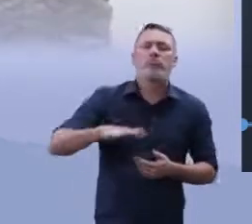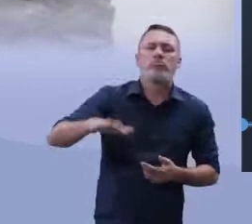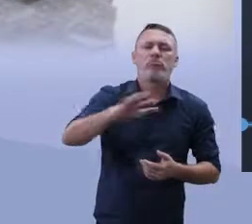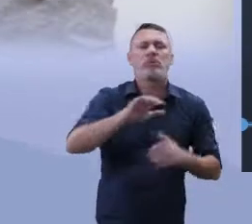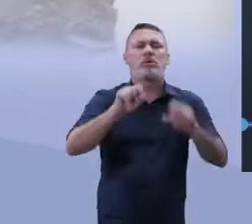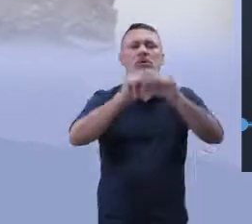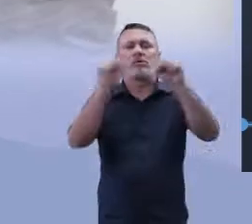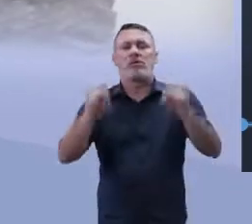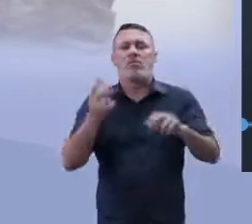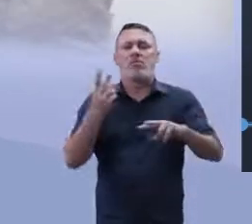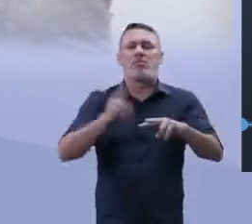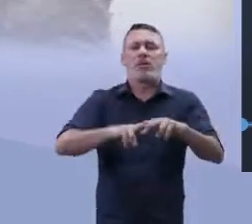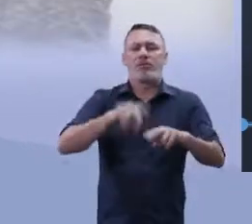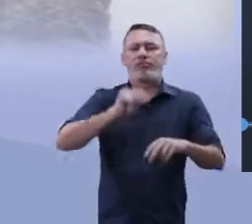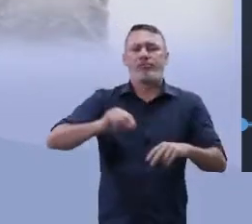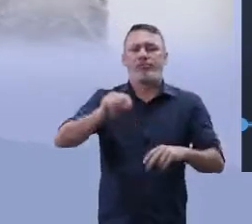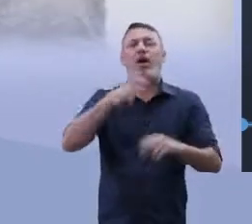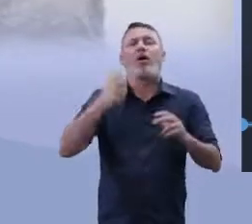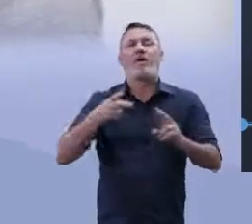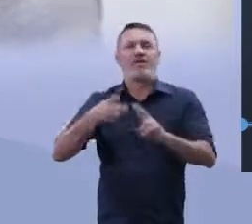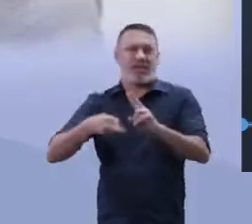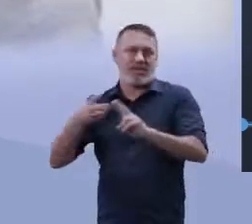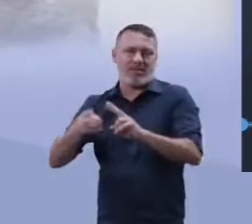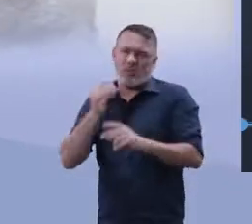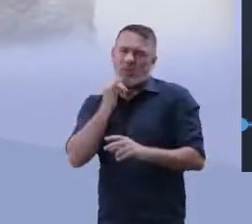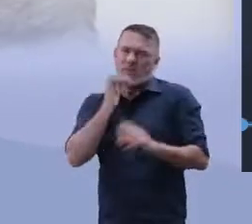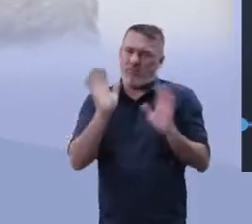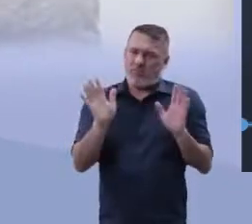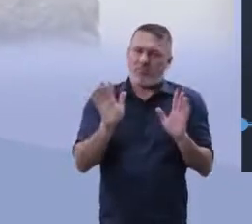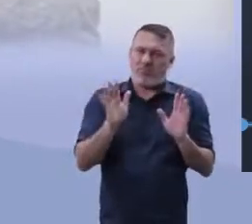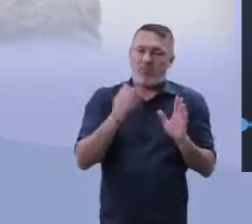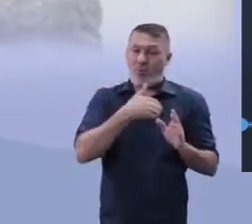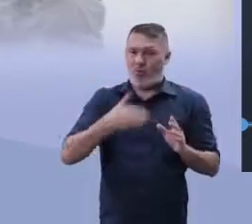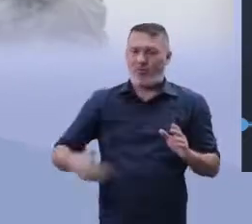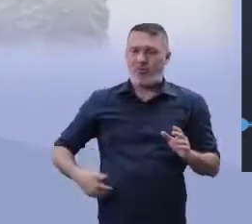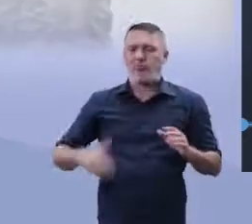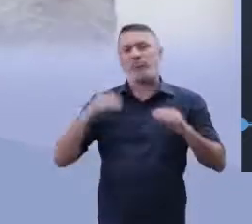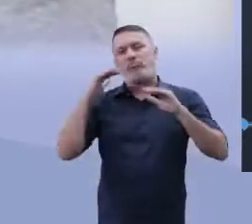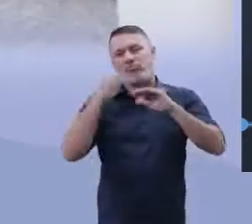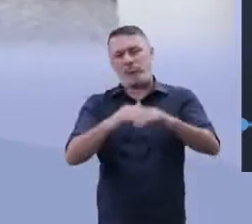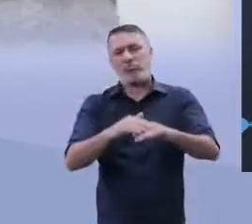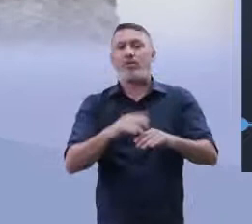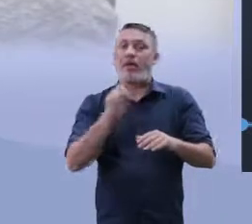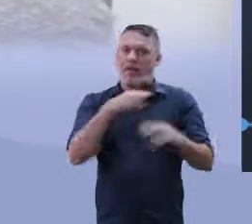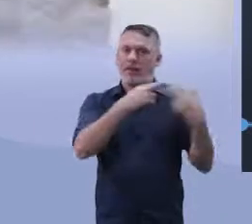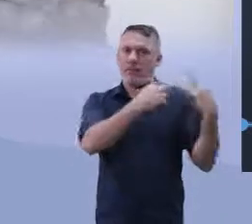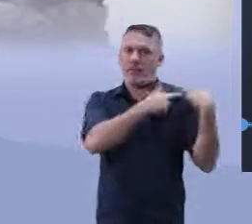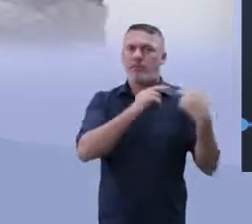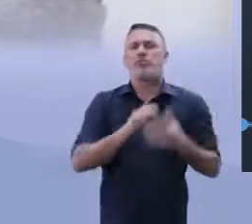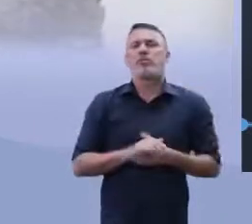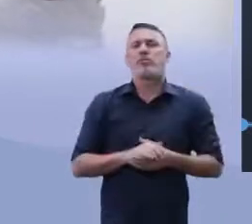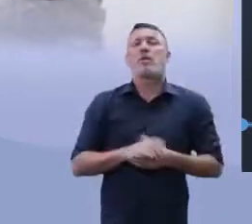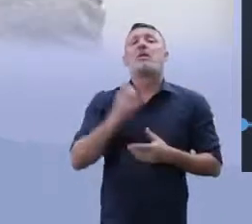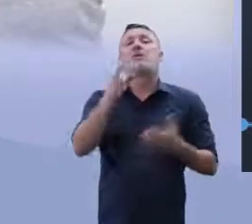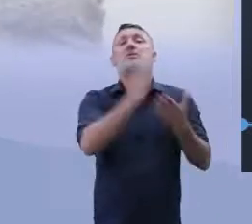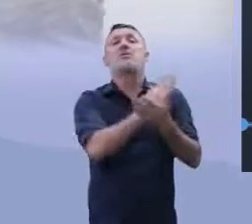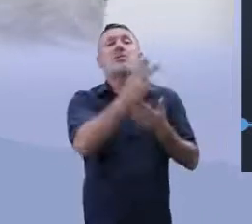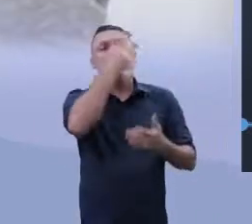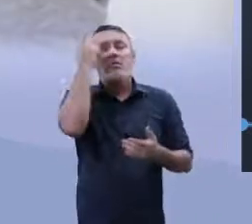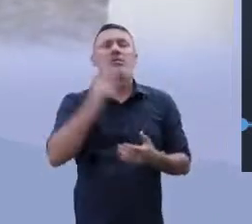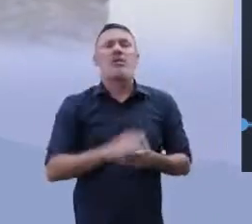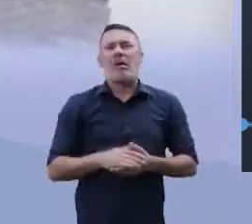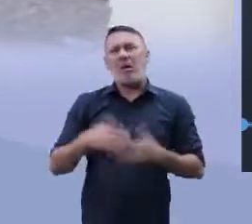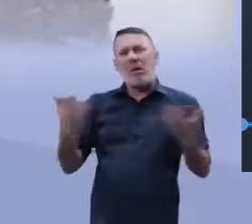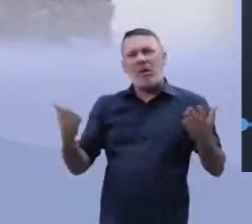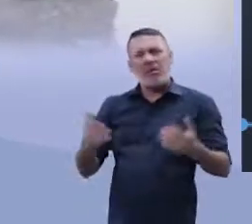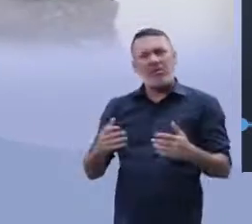de reais no sistema penitenciário da região de Viana. Vamos supor que o governo falou isso aí, né? O responsável. Sabe o que as pessoas